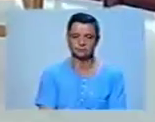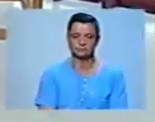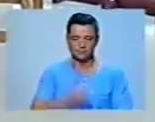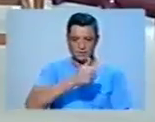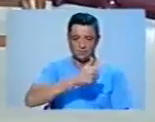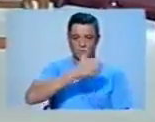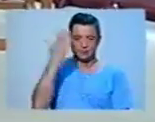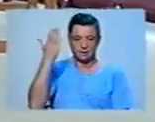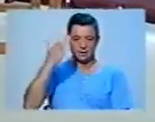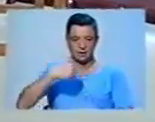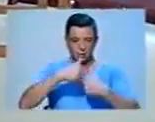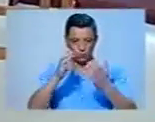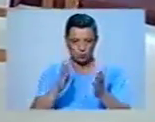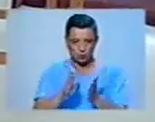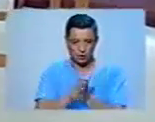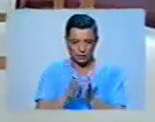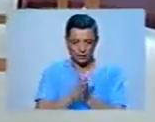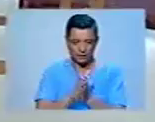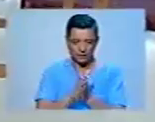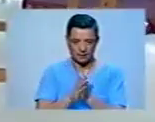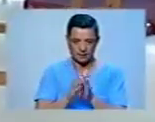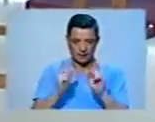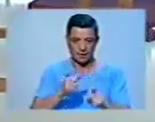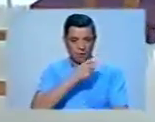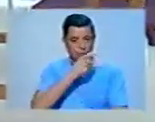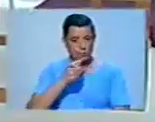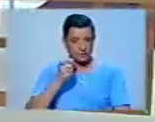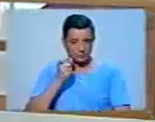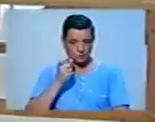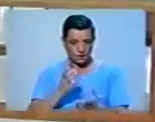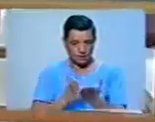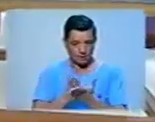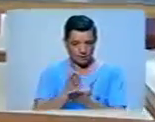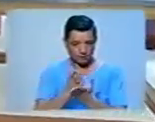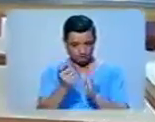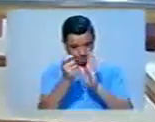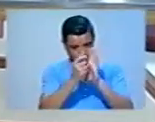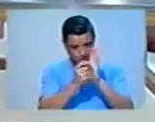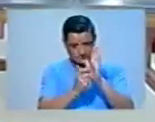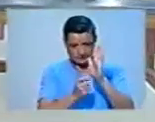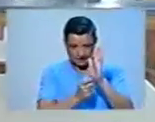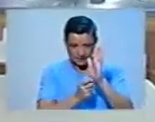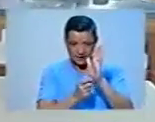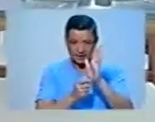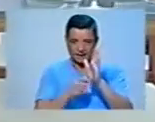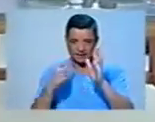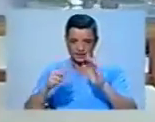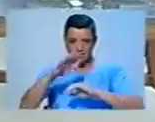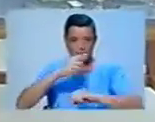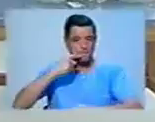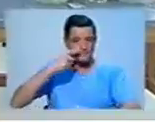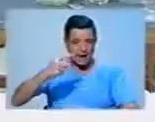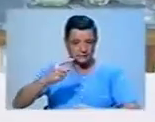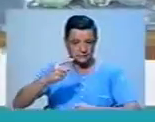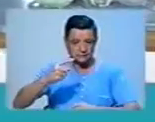Muito bom dia a todos. Como prometido na passada quinta-feira, hoje vamos continuar com a nossa receita. Estivemos a fazer massa para pastéis de